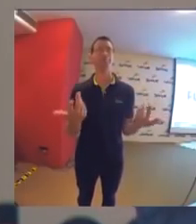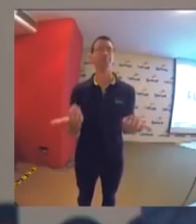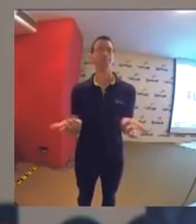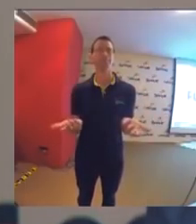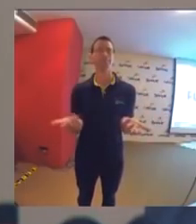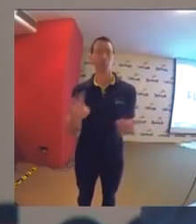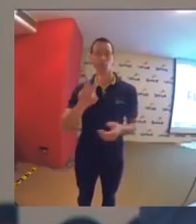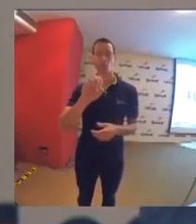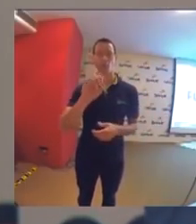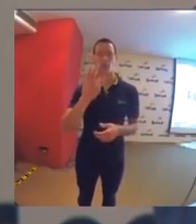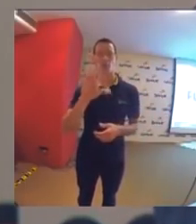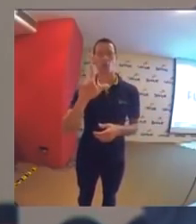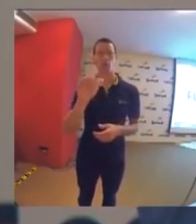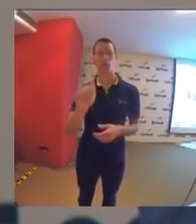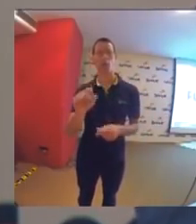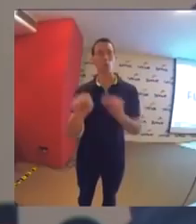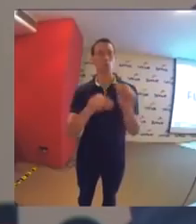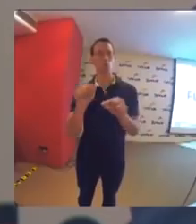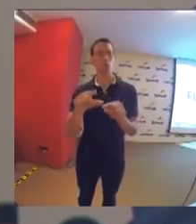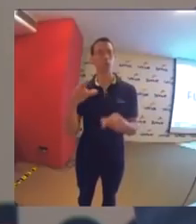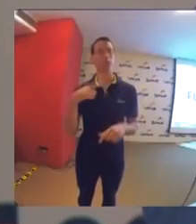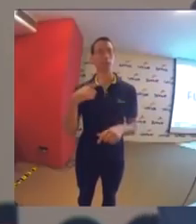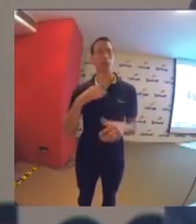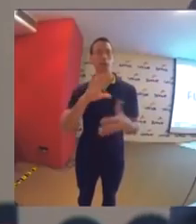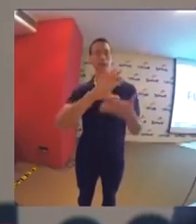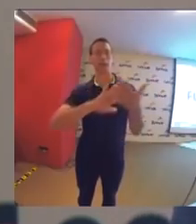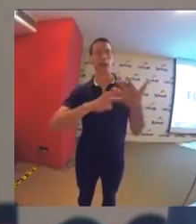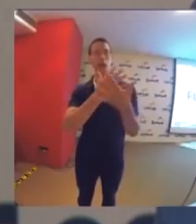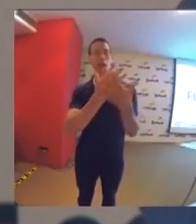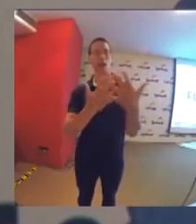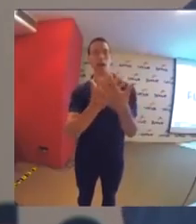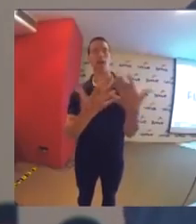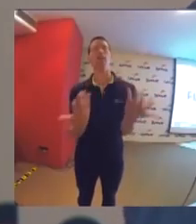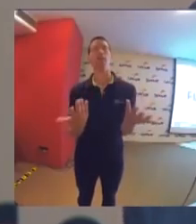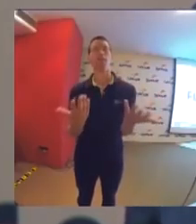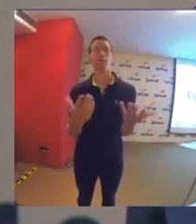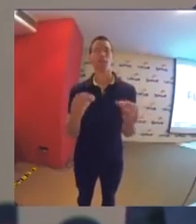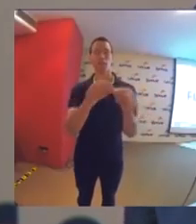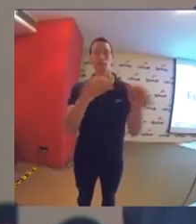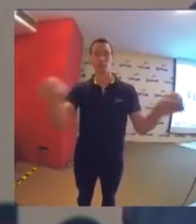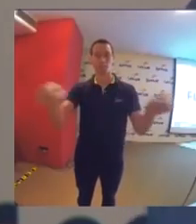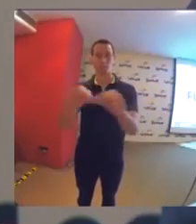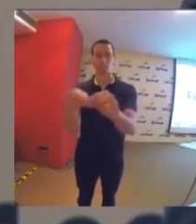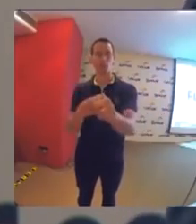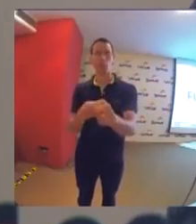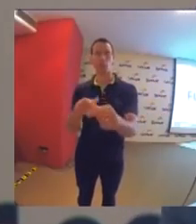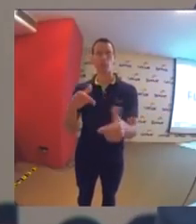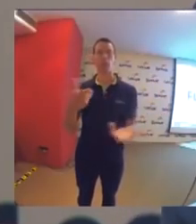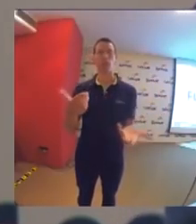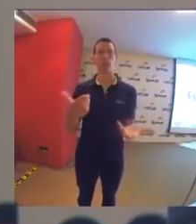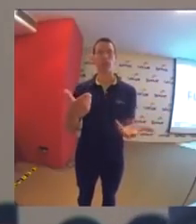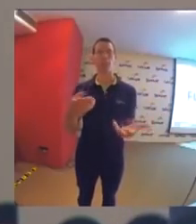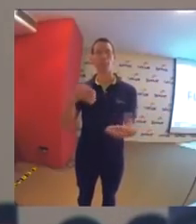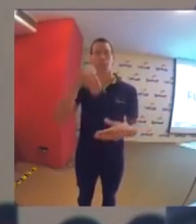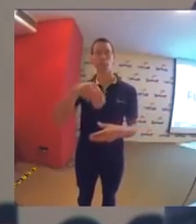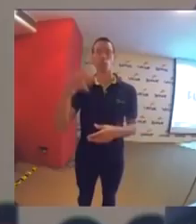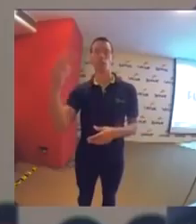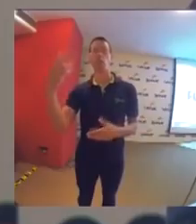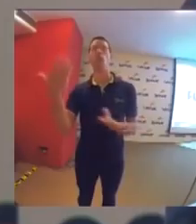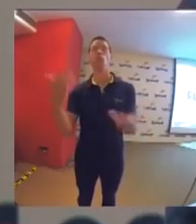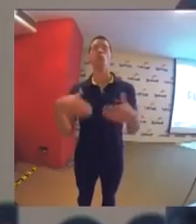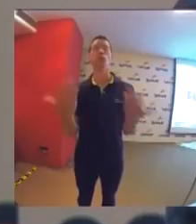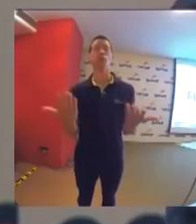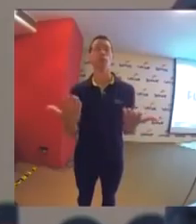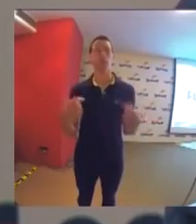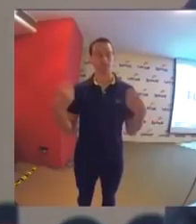uma tela. Quantos metros quadrados? Isso não sei. Então põe aí. Saber como se calcula a área do retângulo,